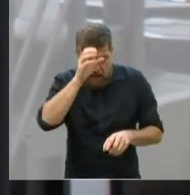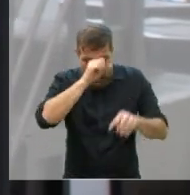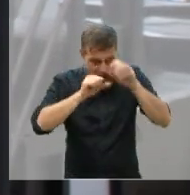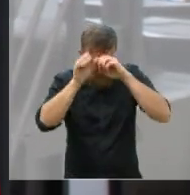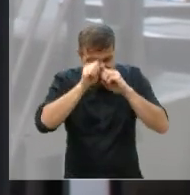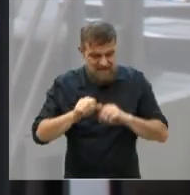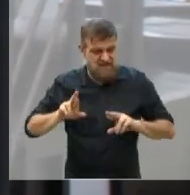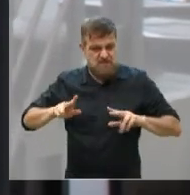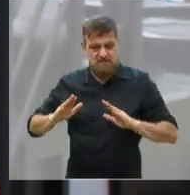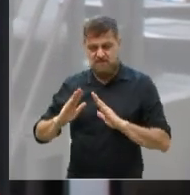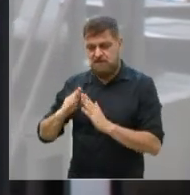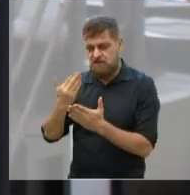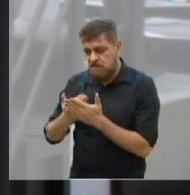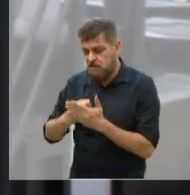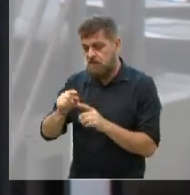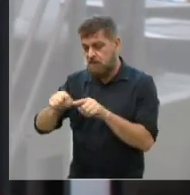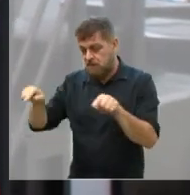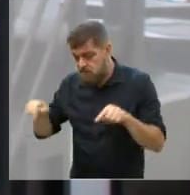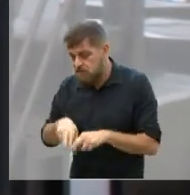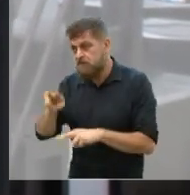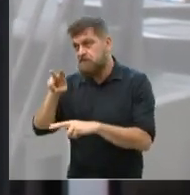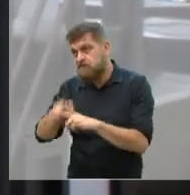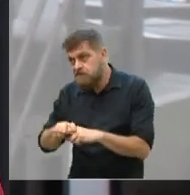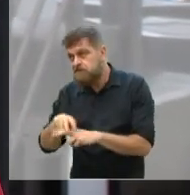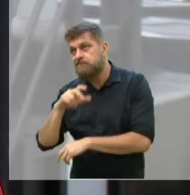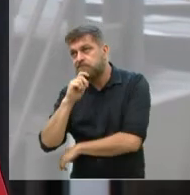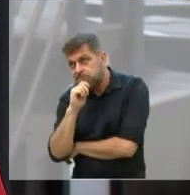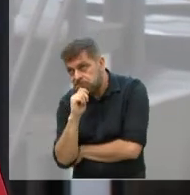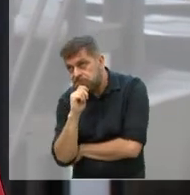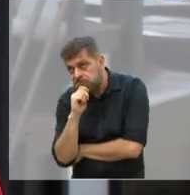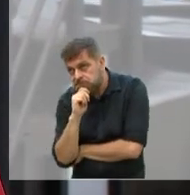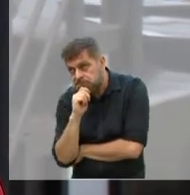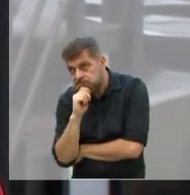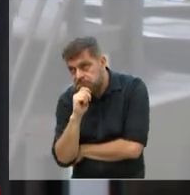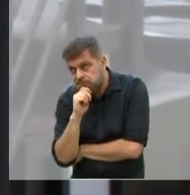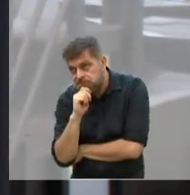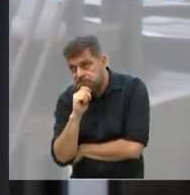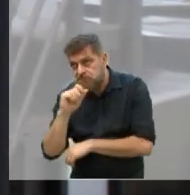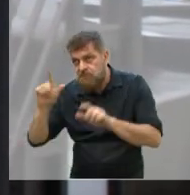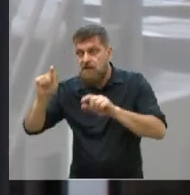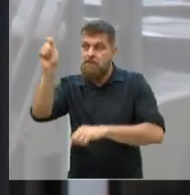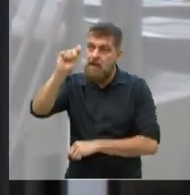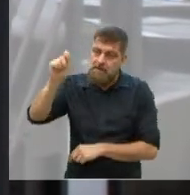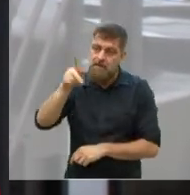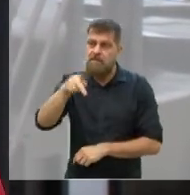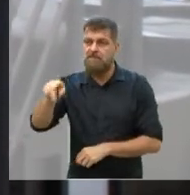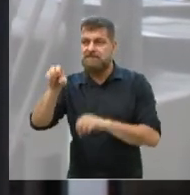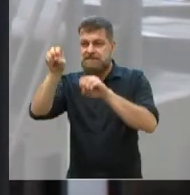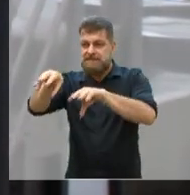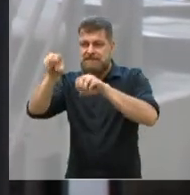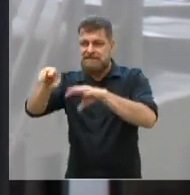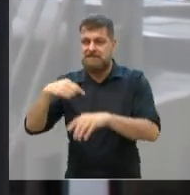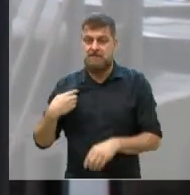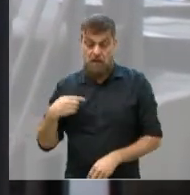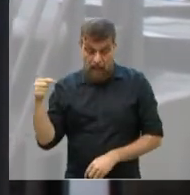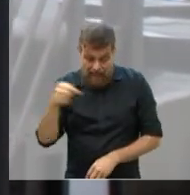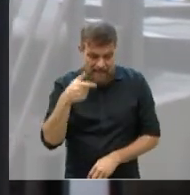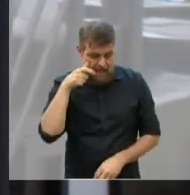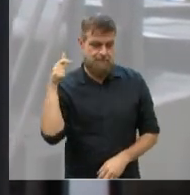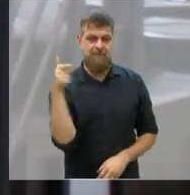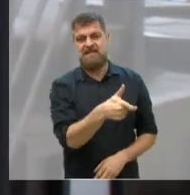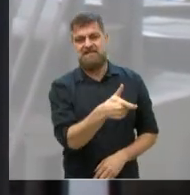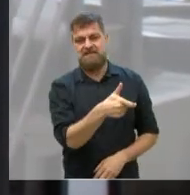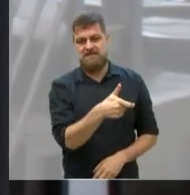aquele universo enfadonho da aula, dos 50 minutos, todo mundo olhando para a lousa, fica mais interessante. Ele